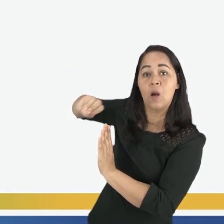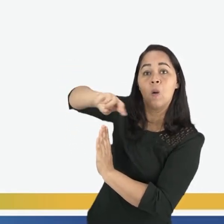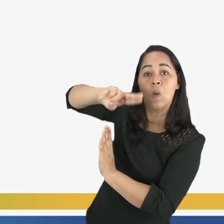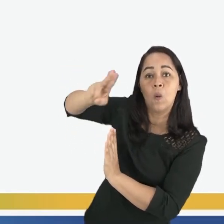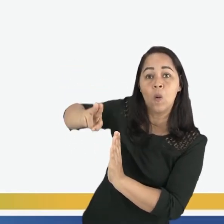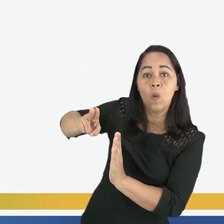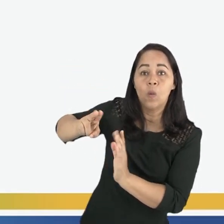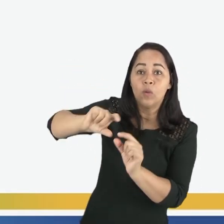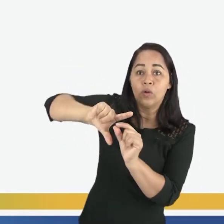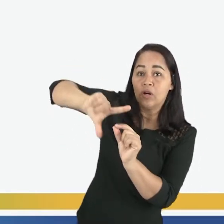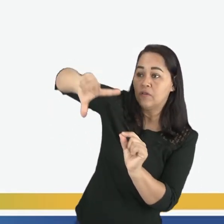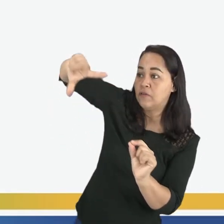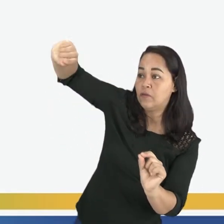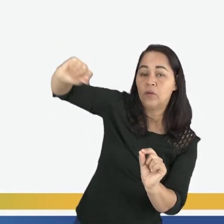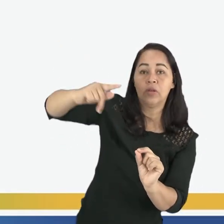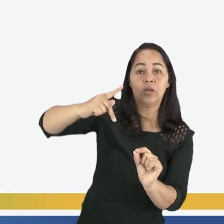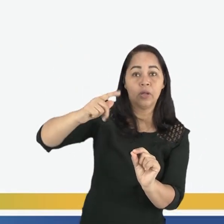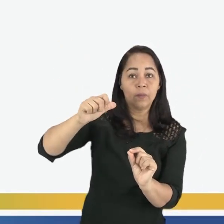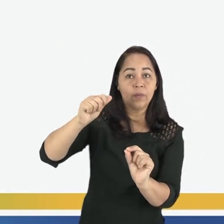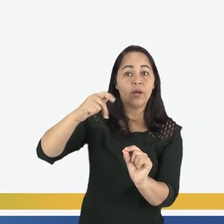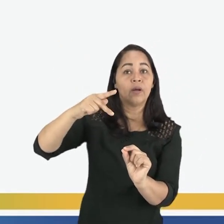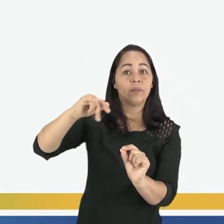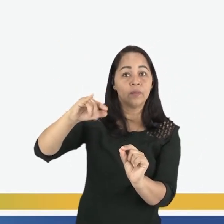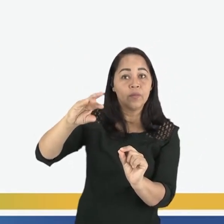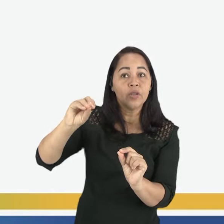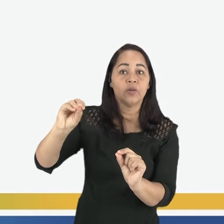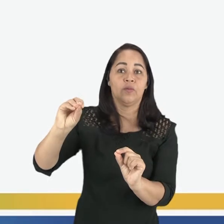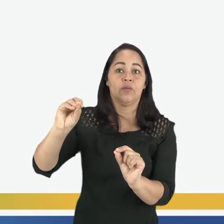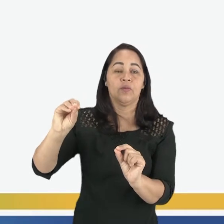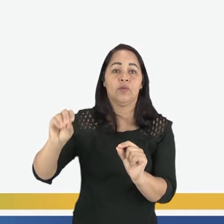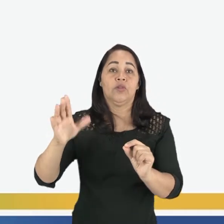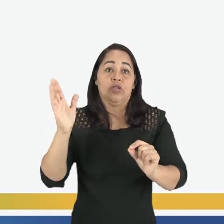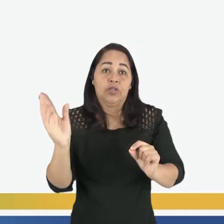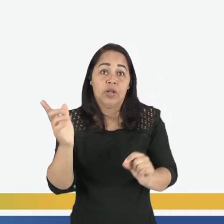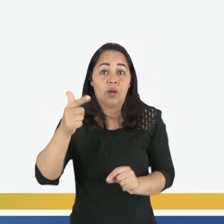de barros. E o demótico, nessa evolução, os